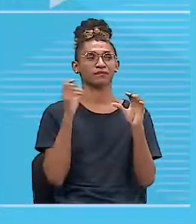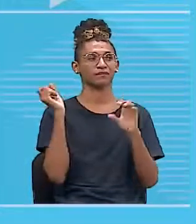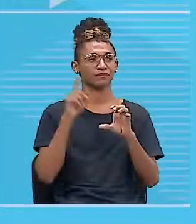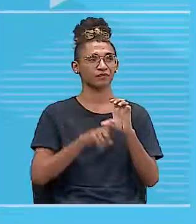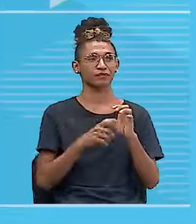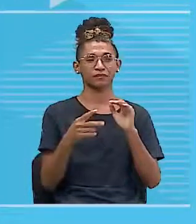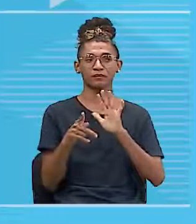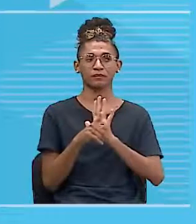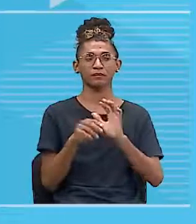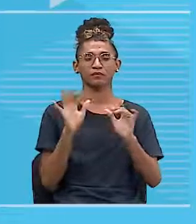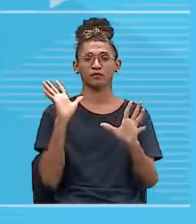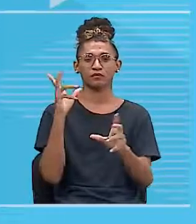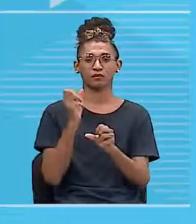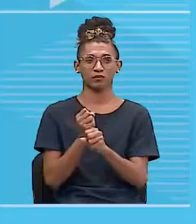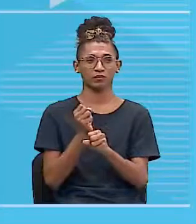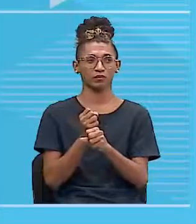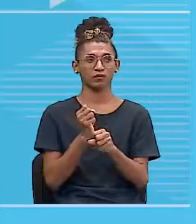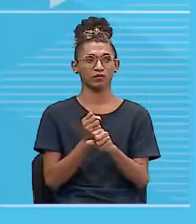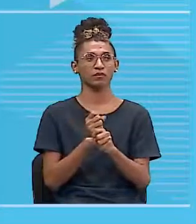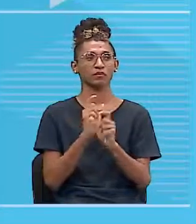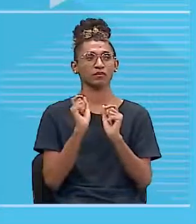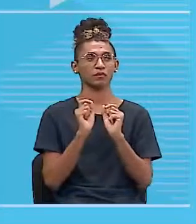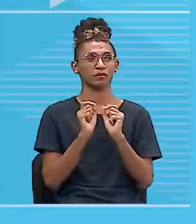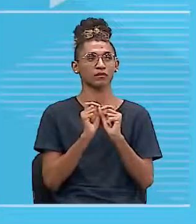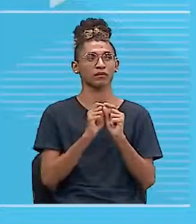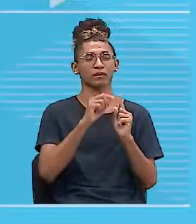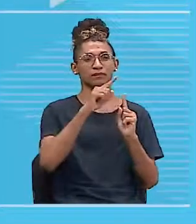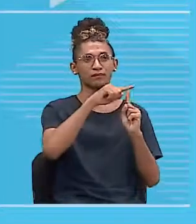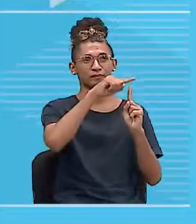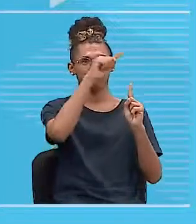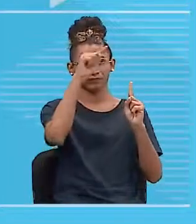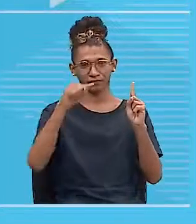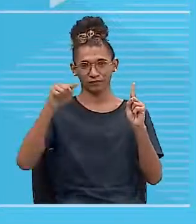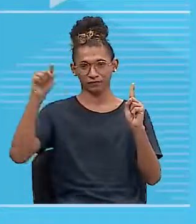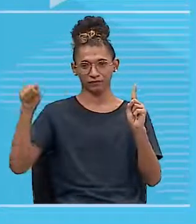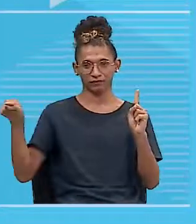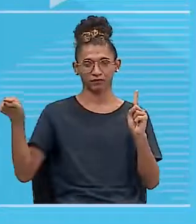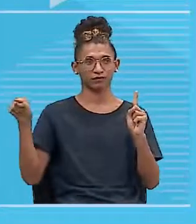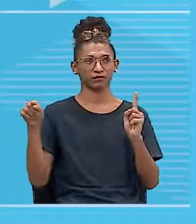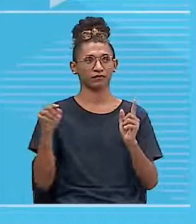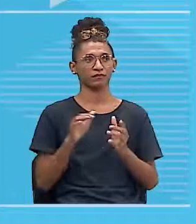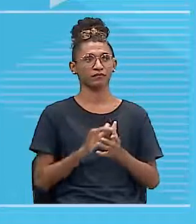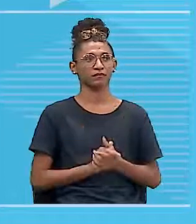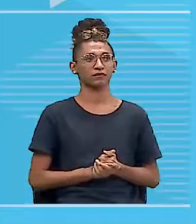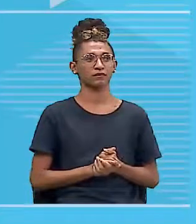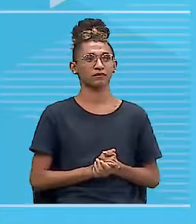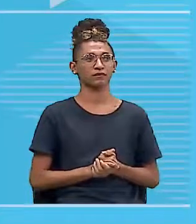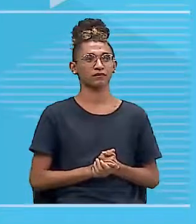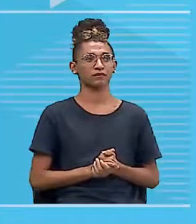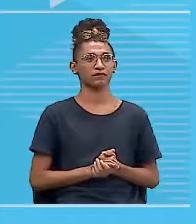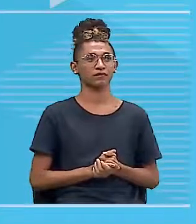Total informal que é o eixo que essa linhazinha aqui ó eu passei logo uma linha sobre ela